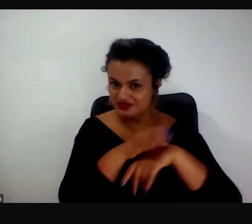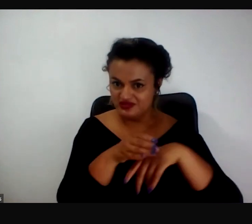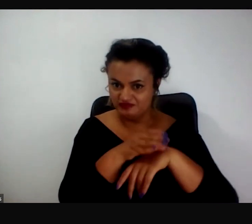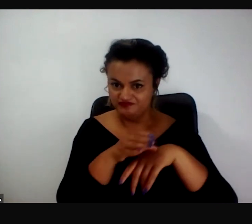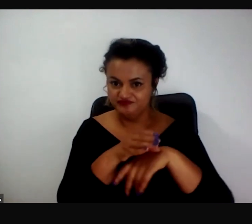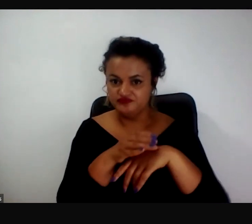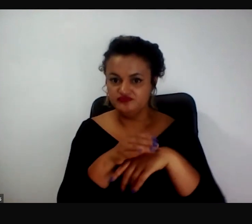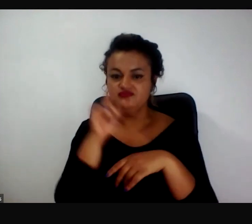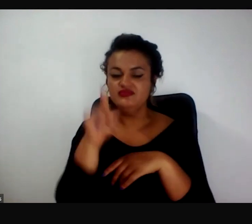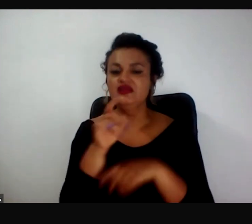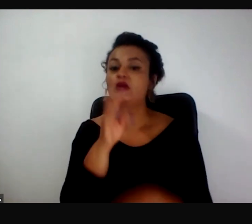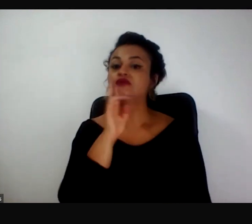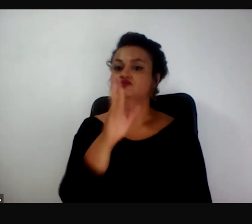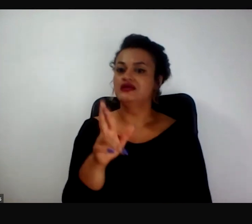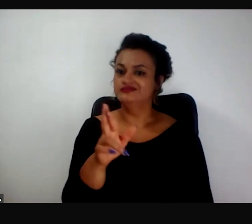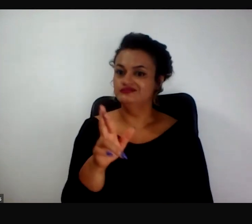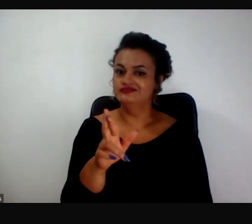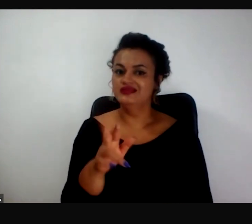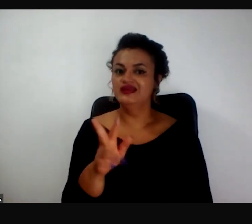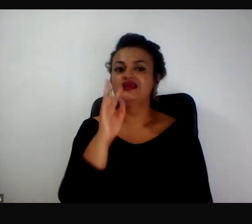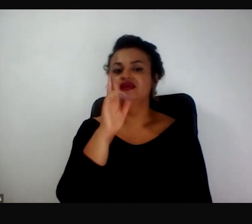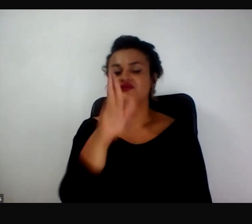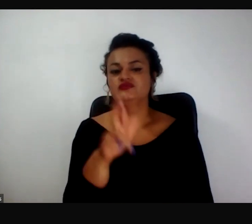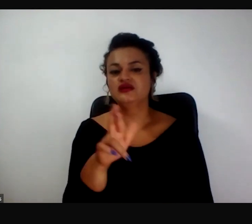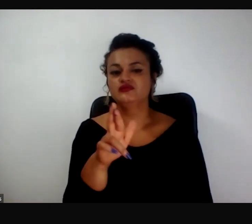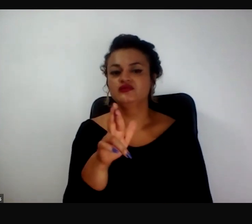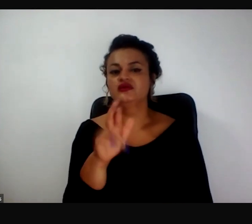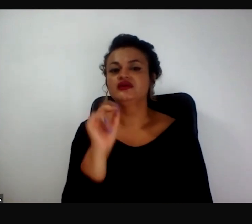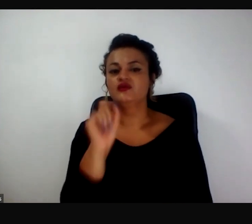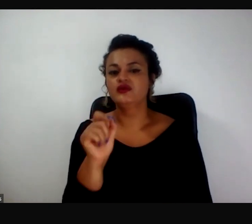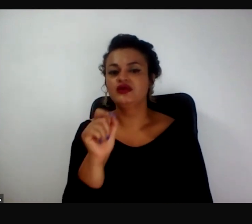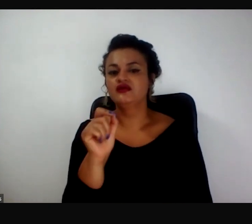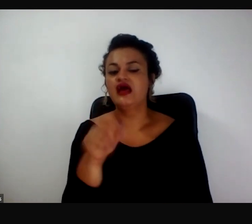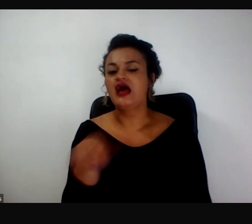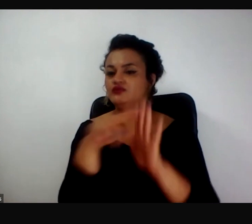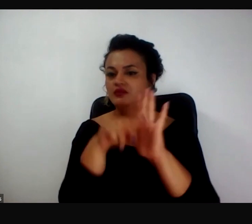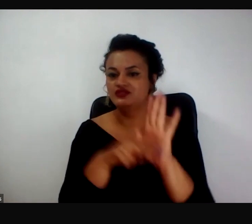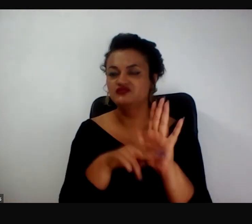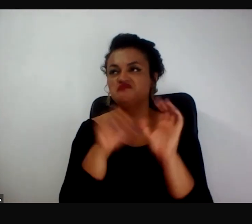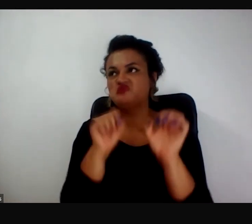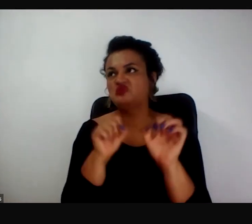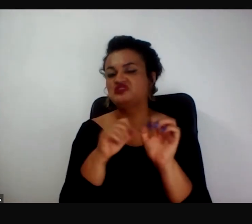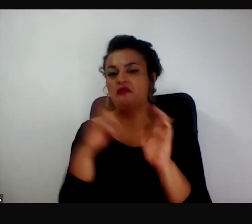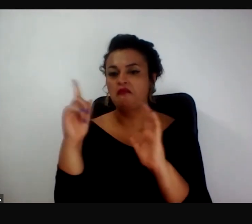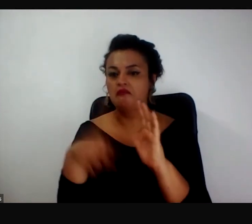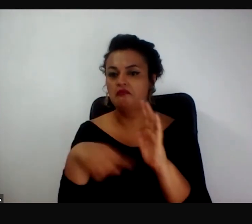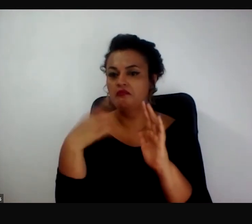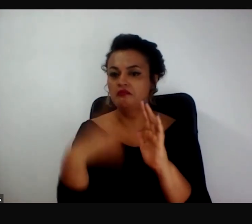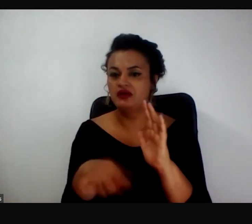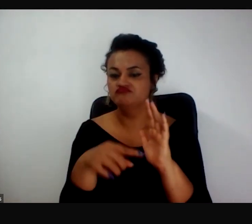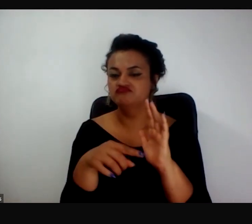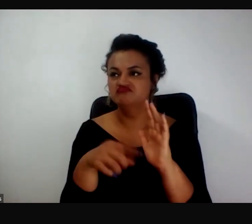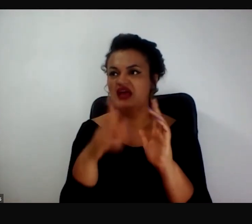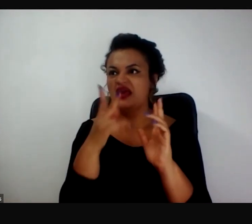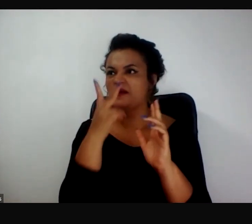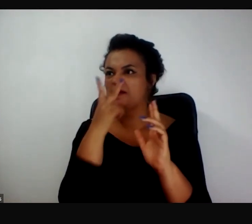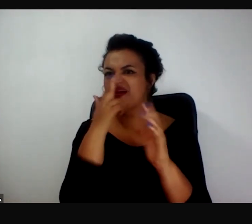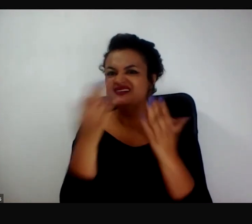o resultado pode ser a expulsão da norma do direito